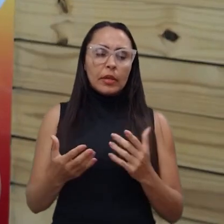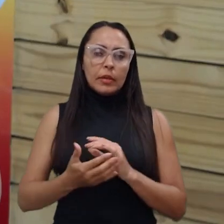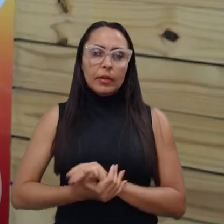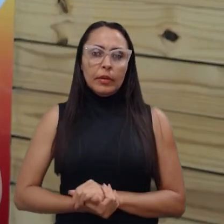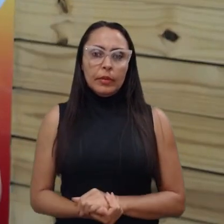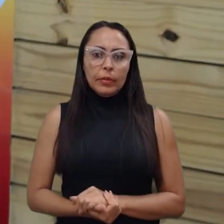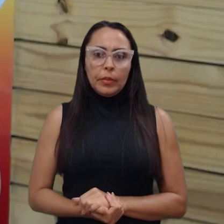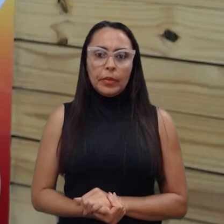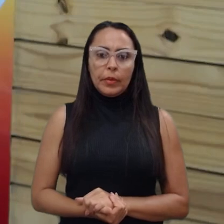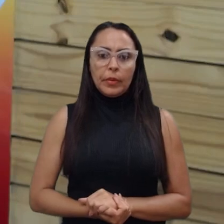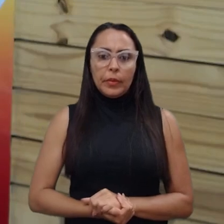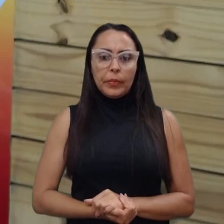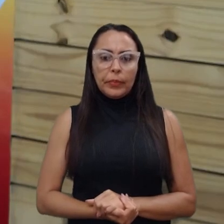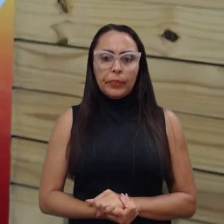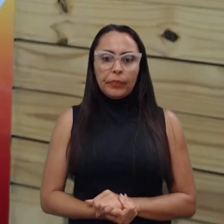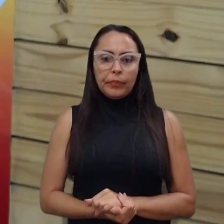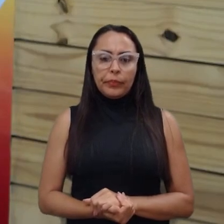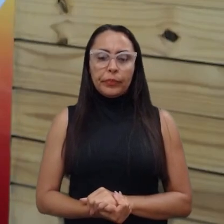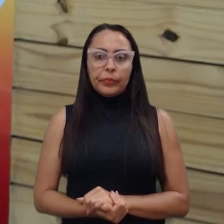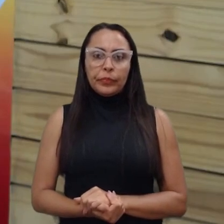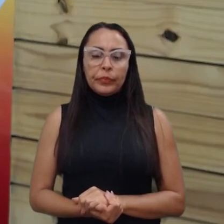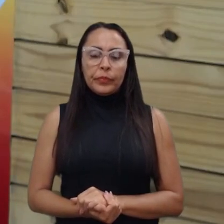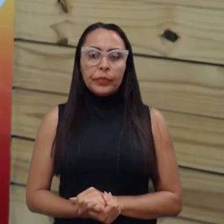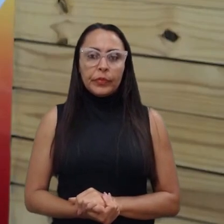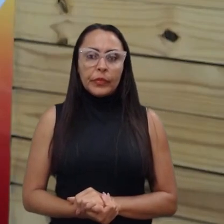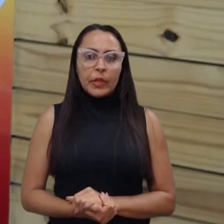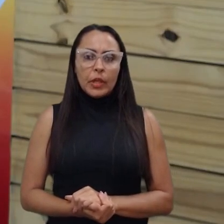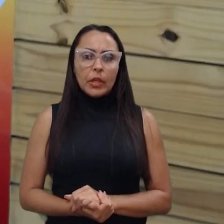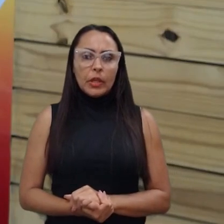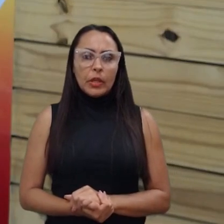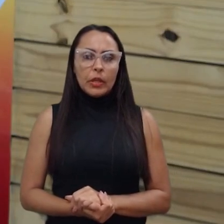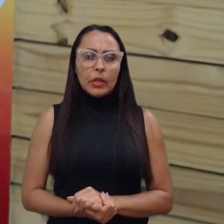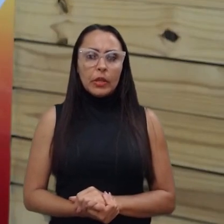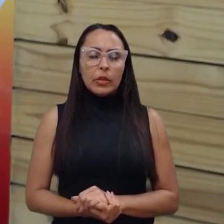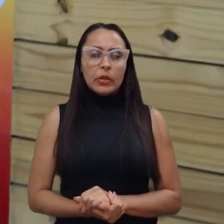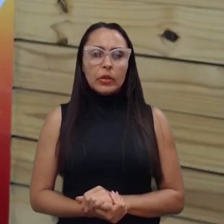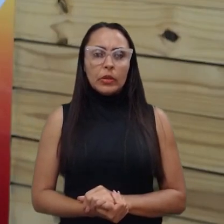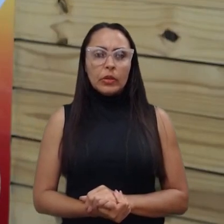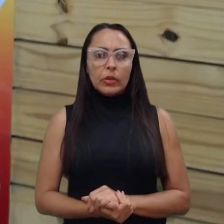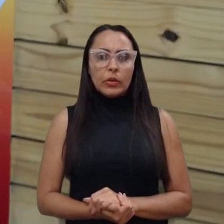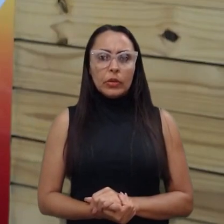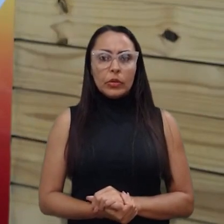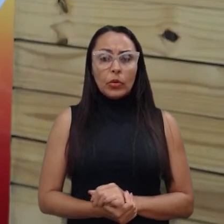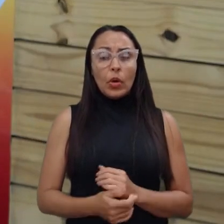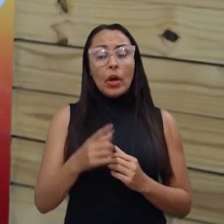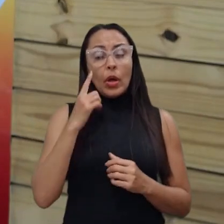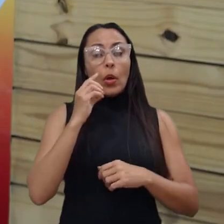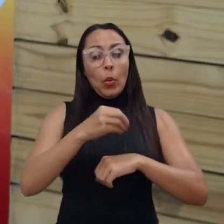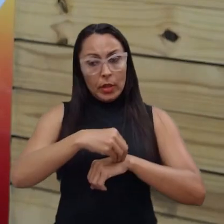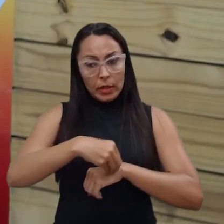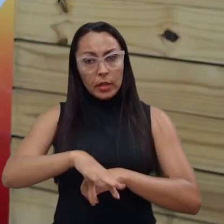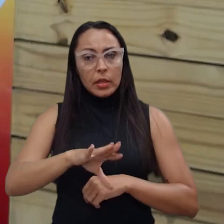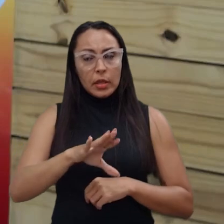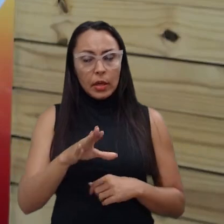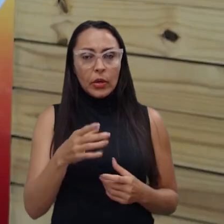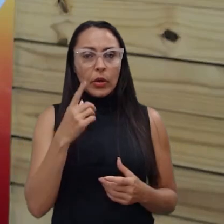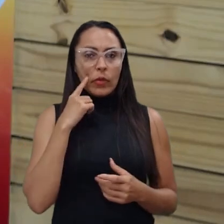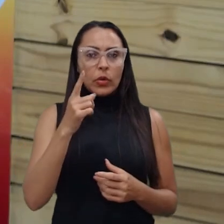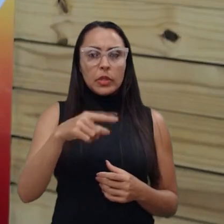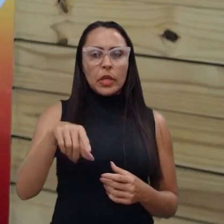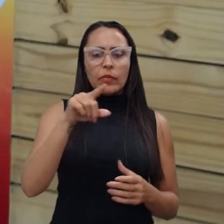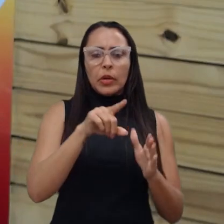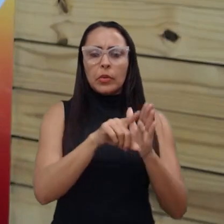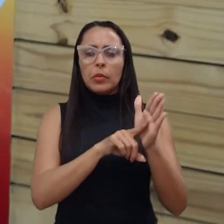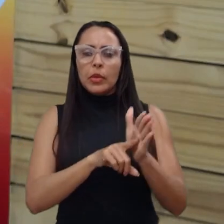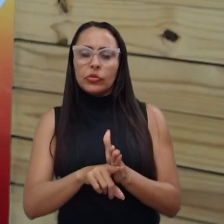região? Veja, isso aí já é uma dica. Você vai pesquisar